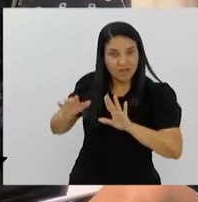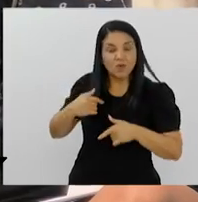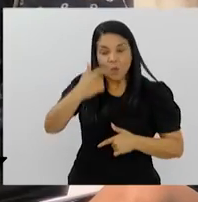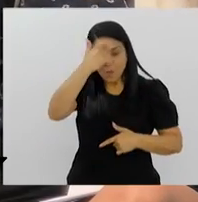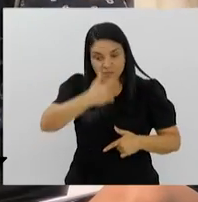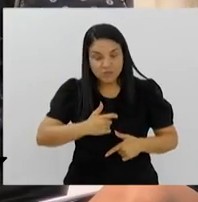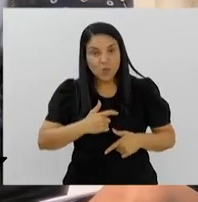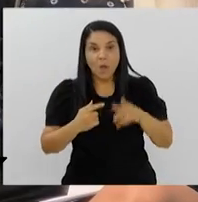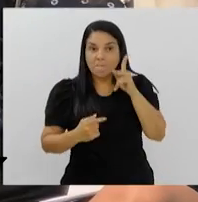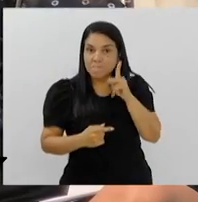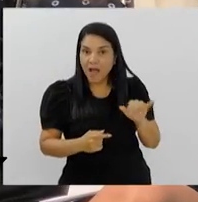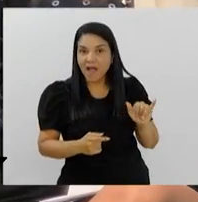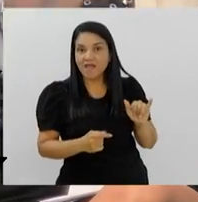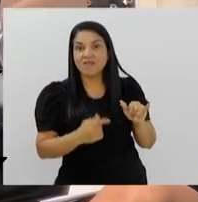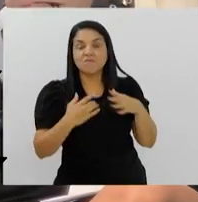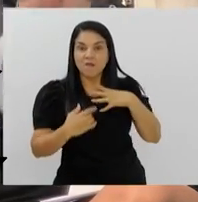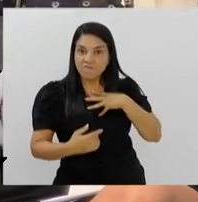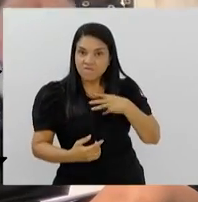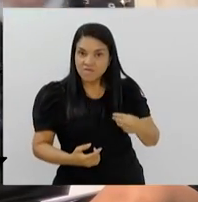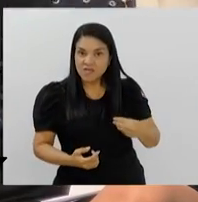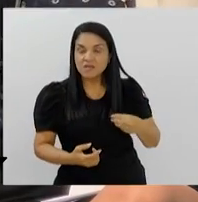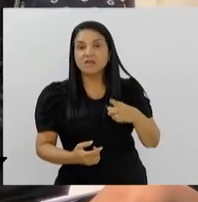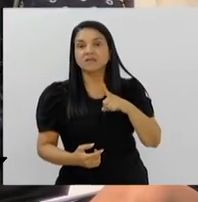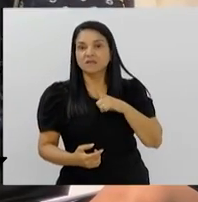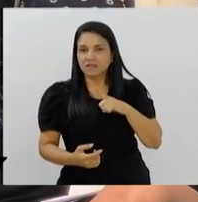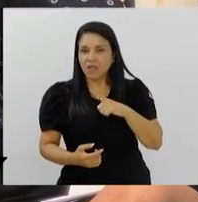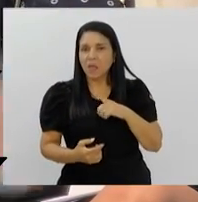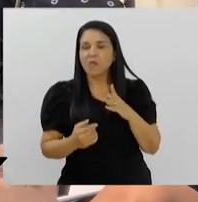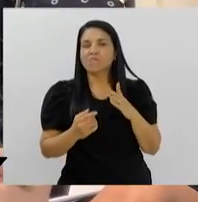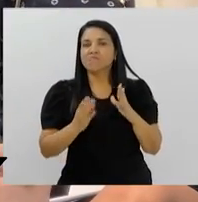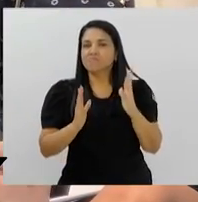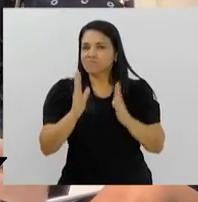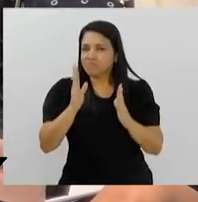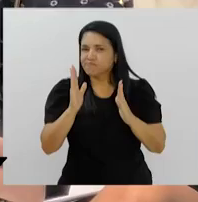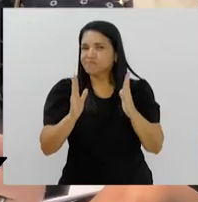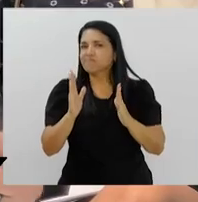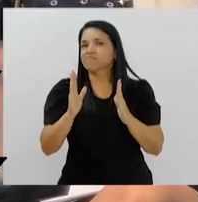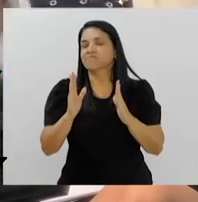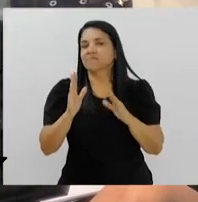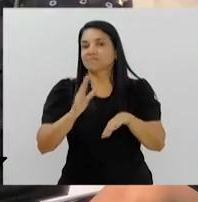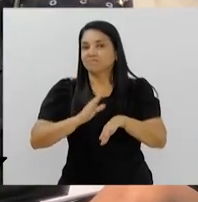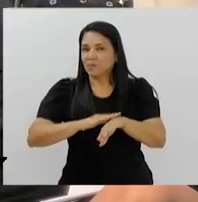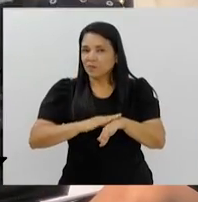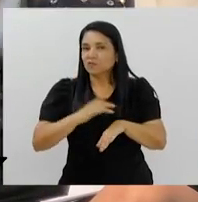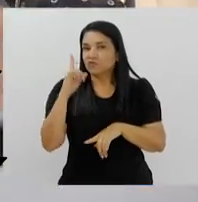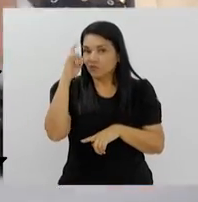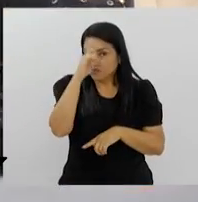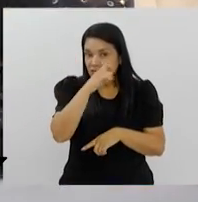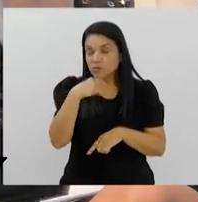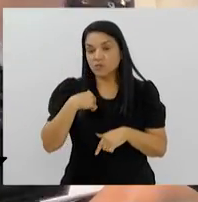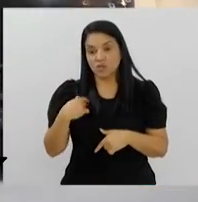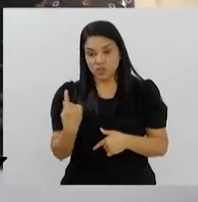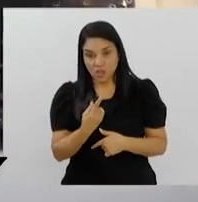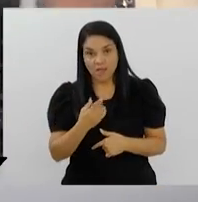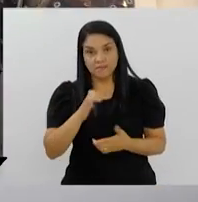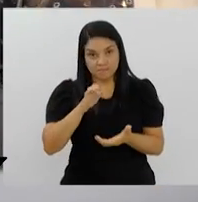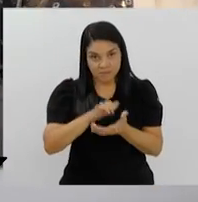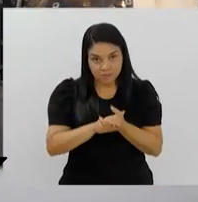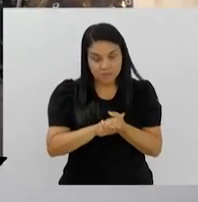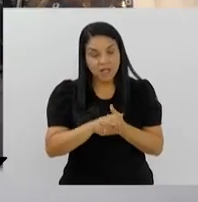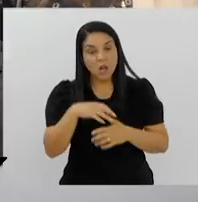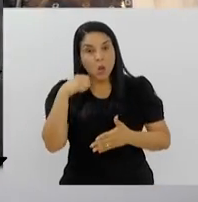pai que tem uma filha que passando hoje um momento difícil na vida e que nós estamos lutando para que ela tenha